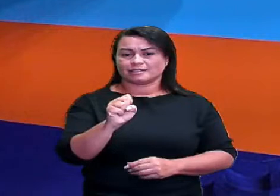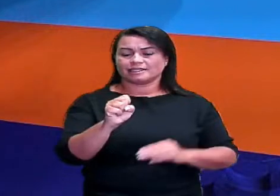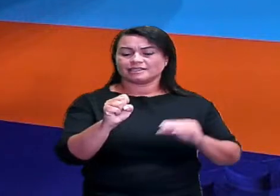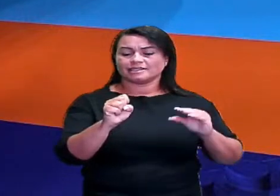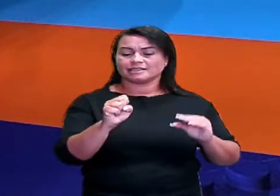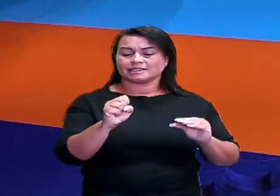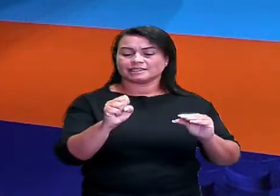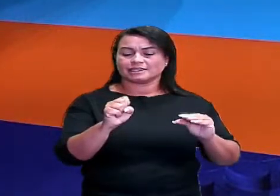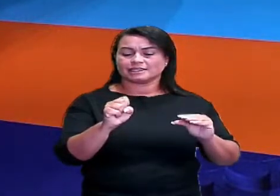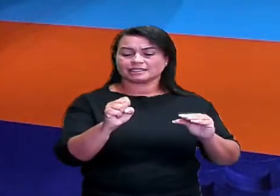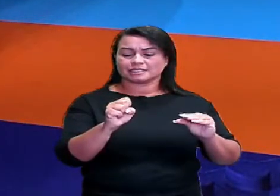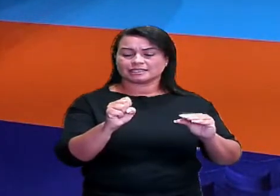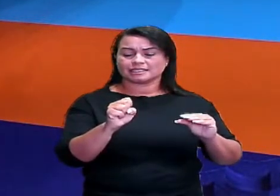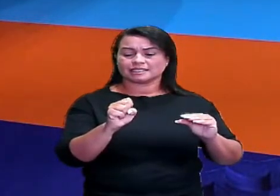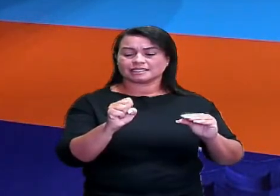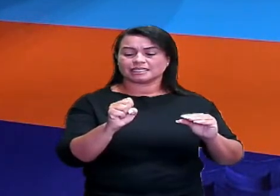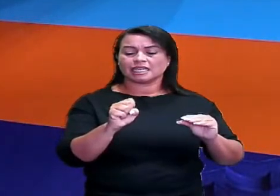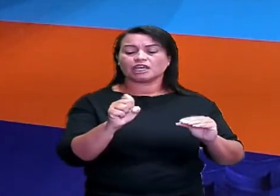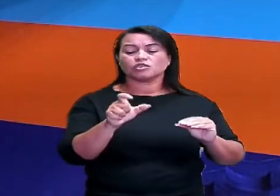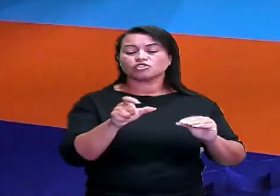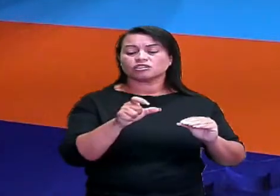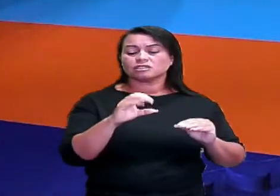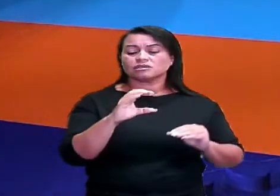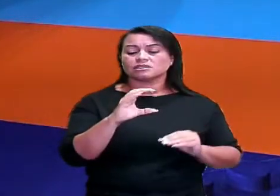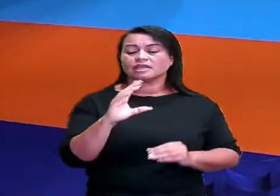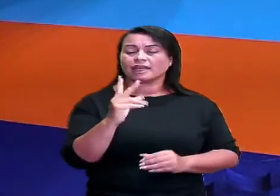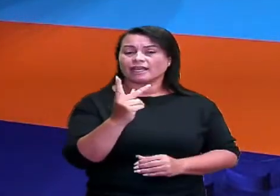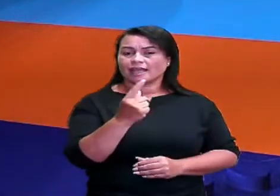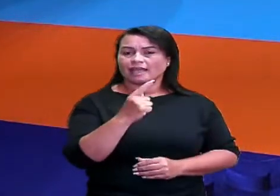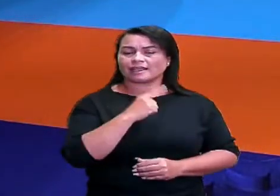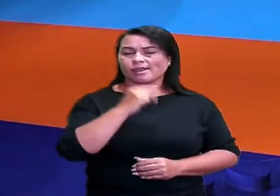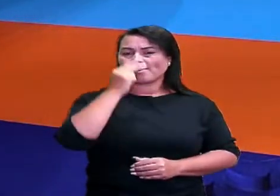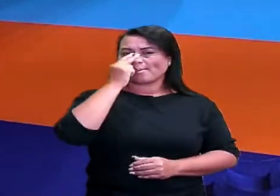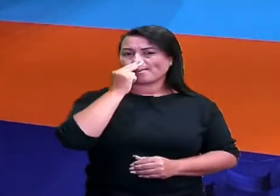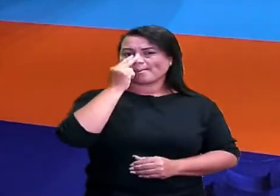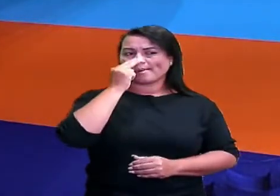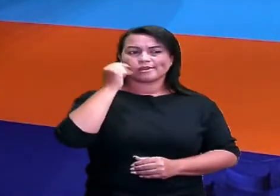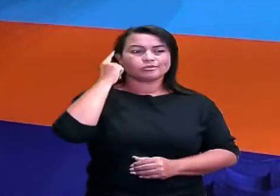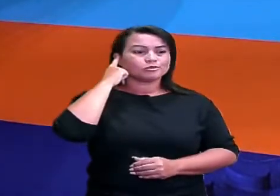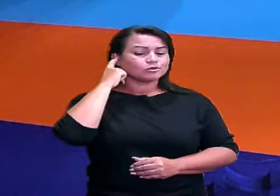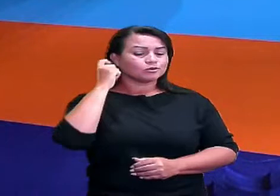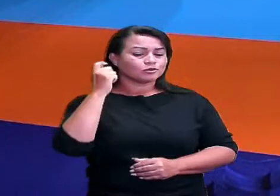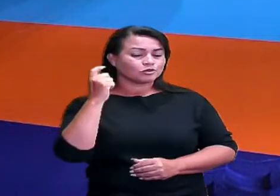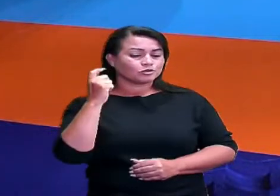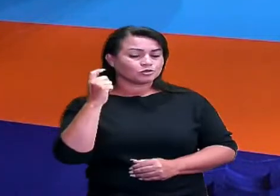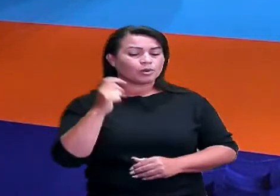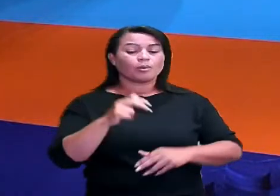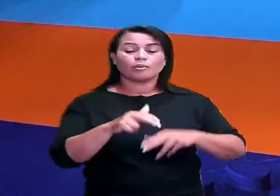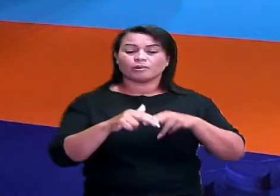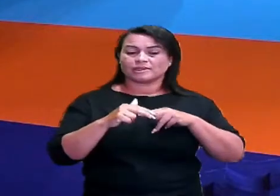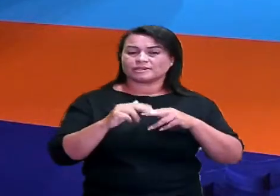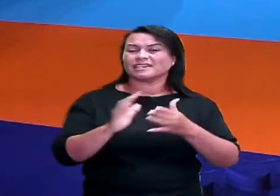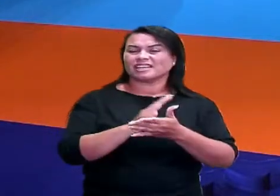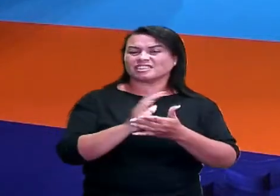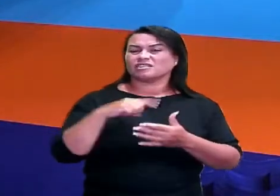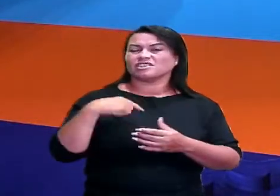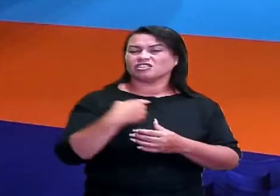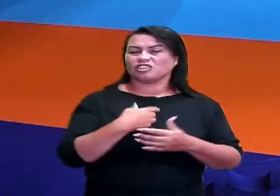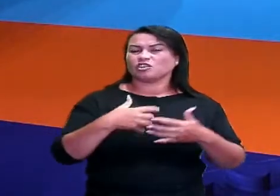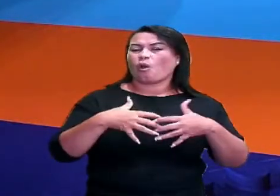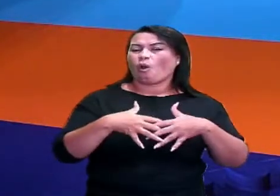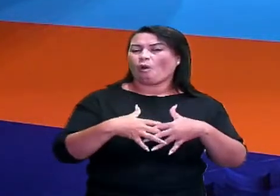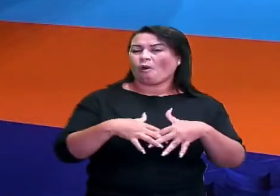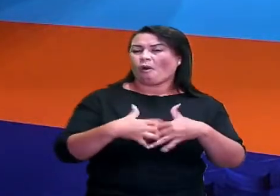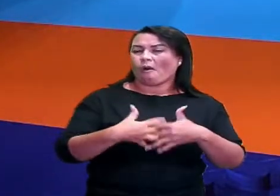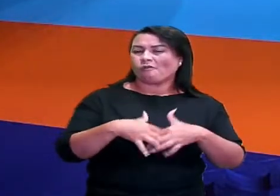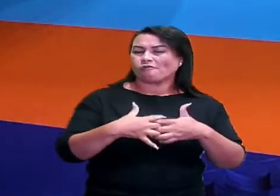S. A letra X e o CH, eles têm o mesmo som. X. Por isso que às vezes a gente confunde se